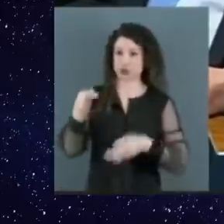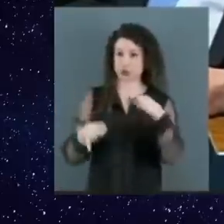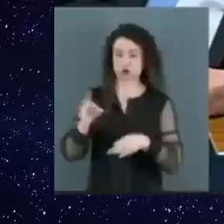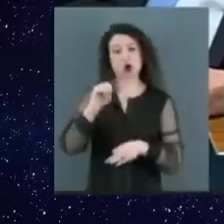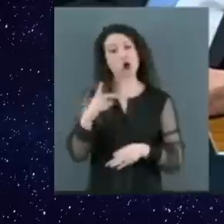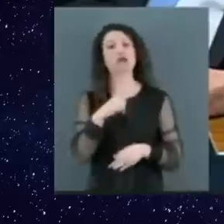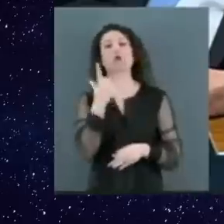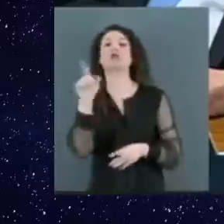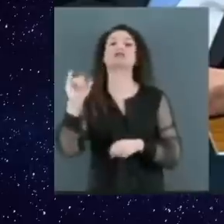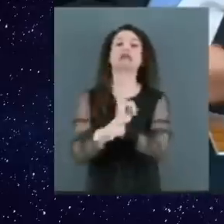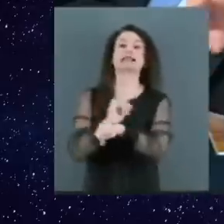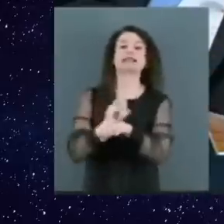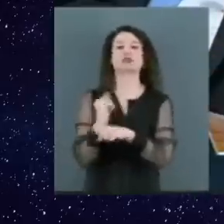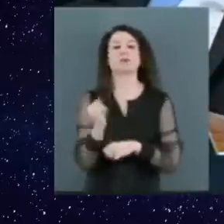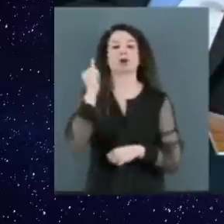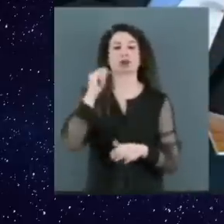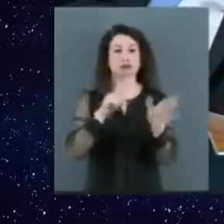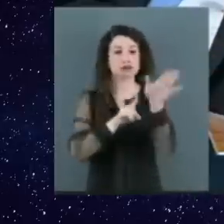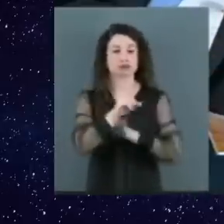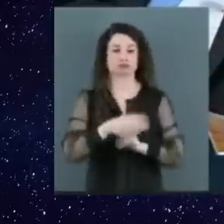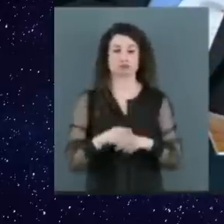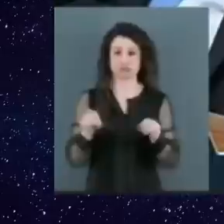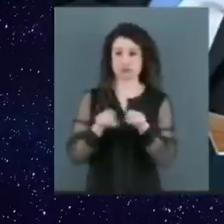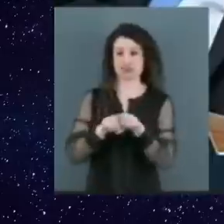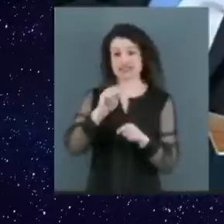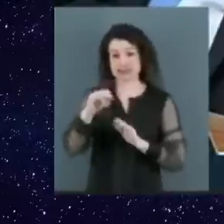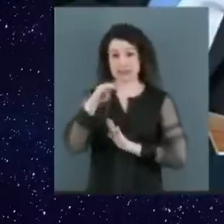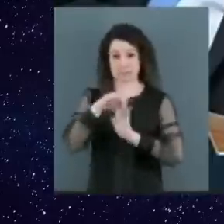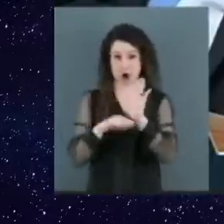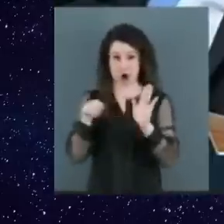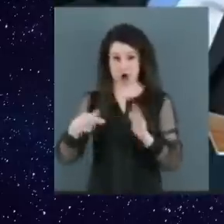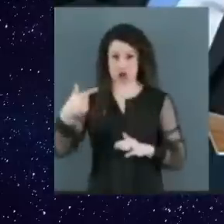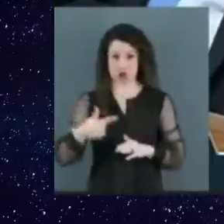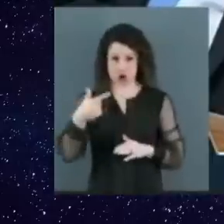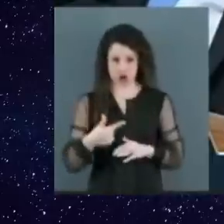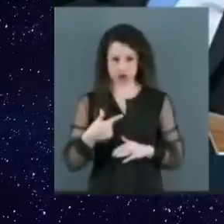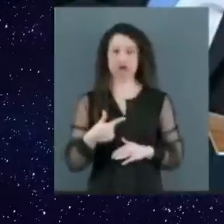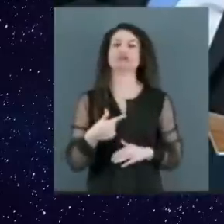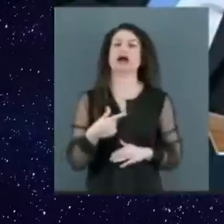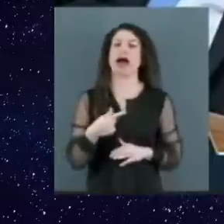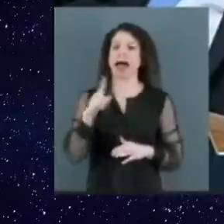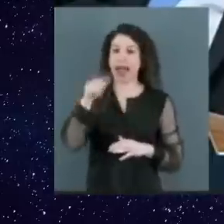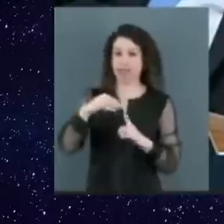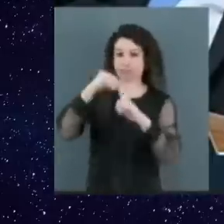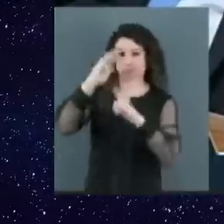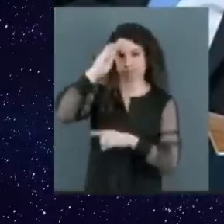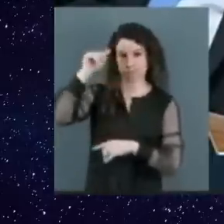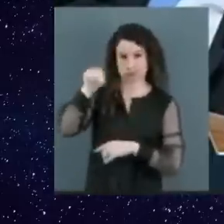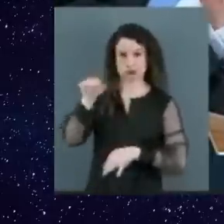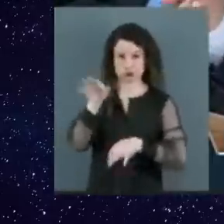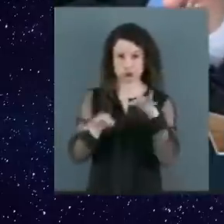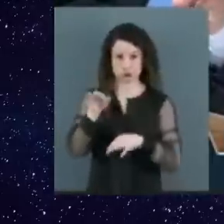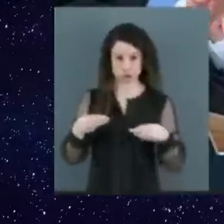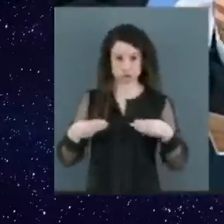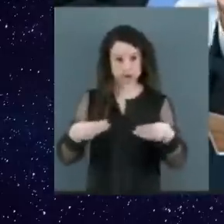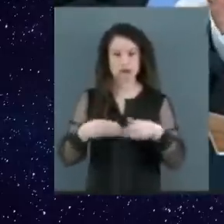mais importantes. E se o Pronace 2 for o carro-chefe do Ministério da Justiça e